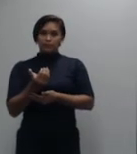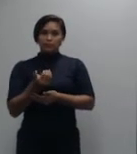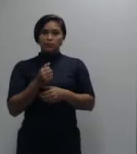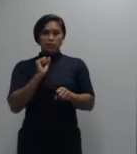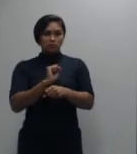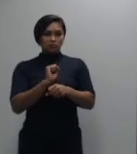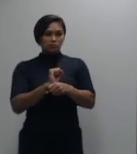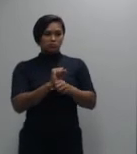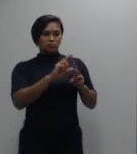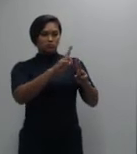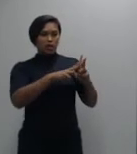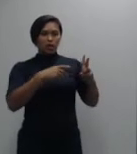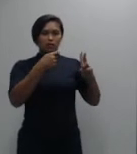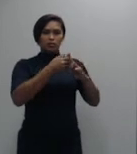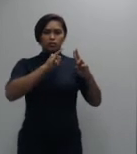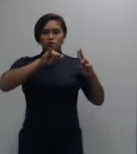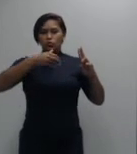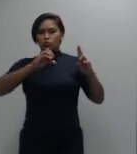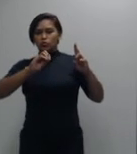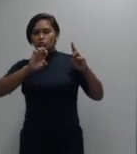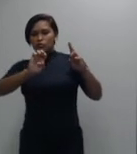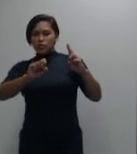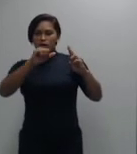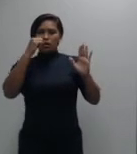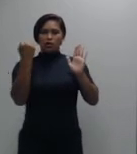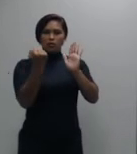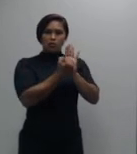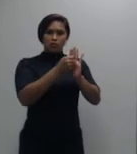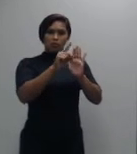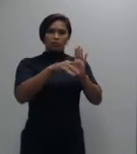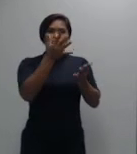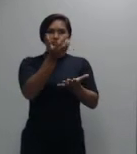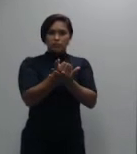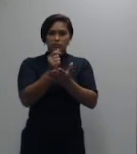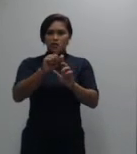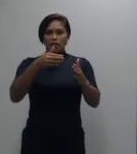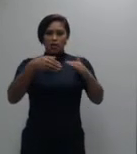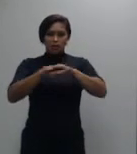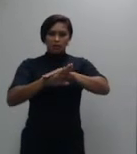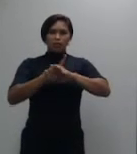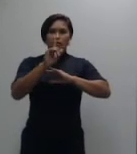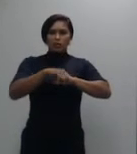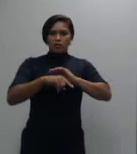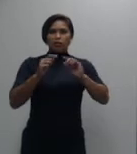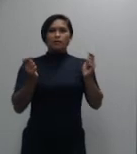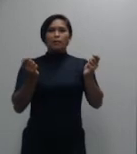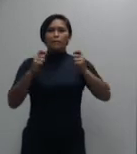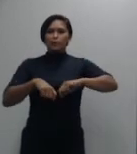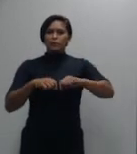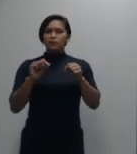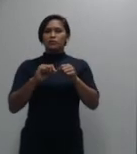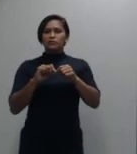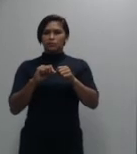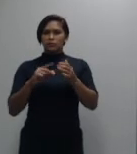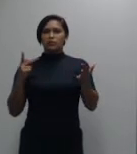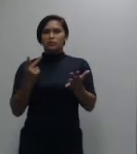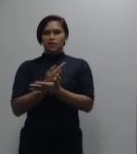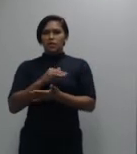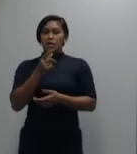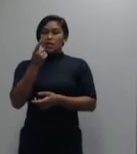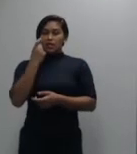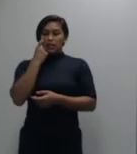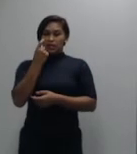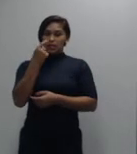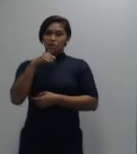requerente nos e Marco tipo pedido de revogação seja acolhido indeferido à medida que a efetivamente interesse